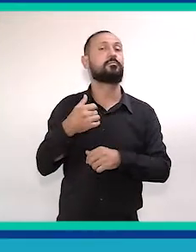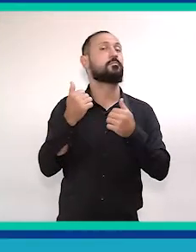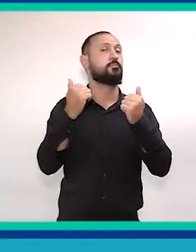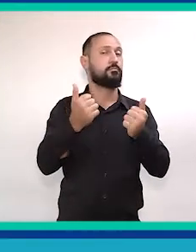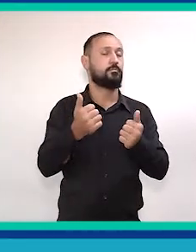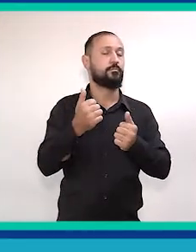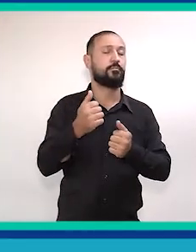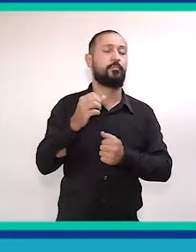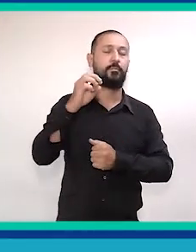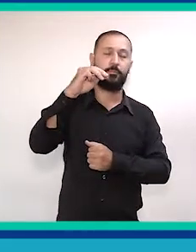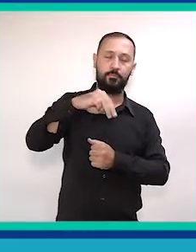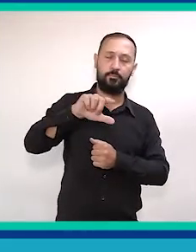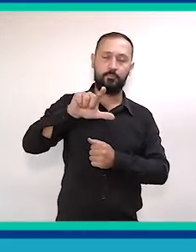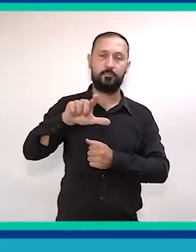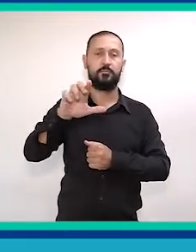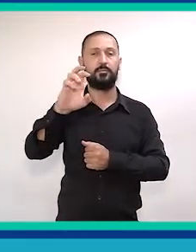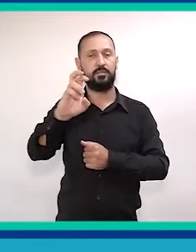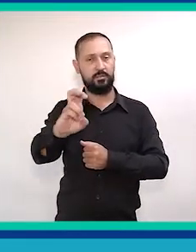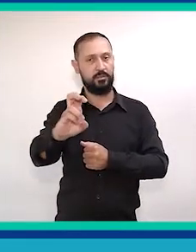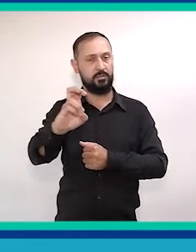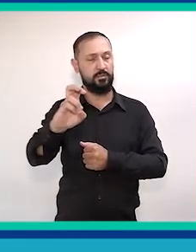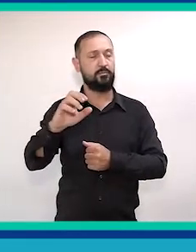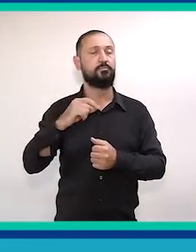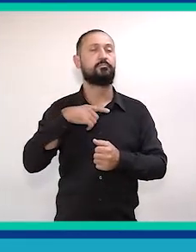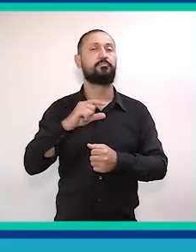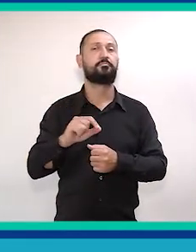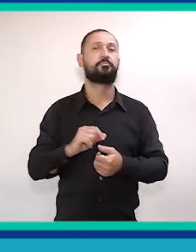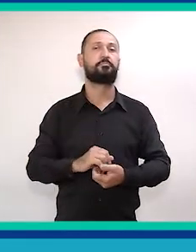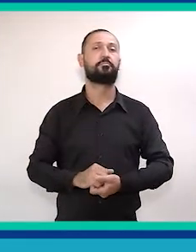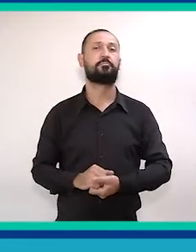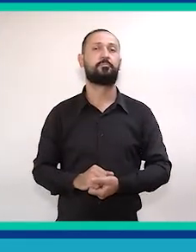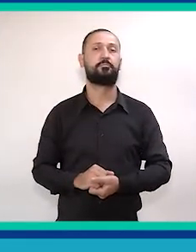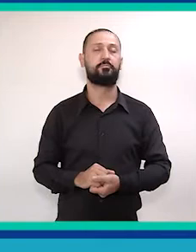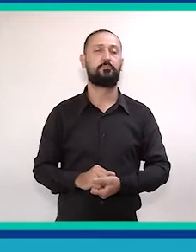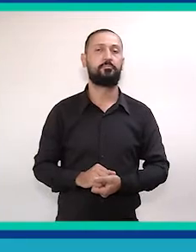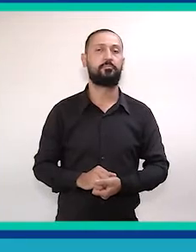é chamada de MRC5 e BV2.